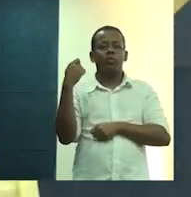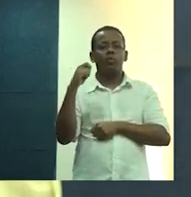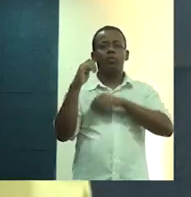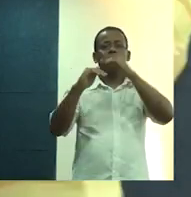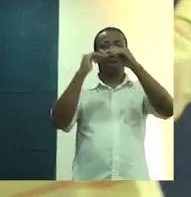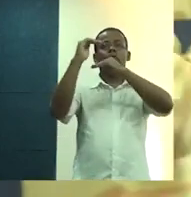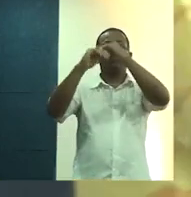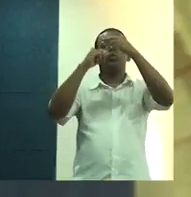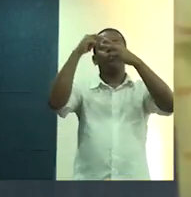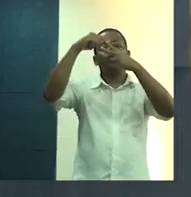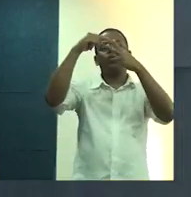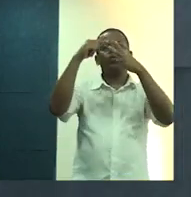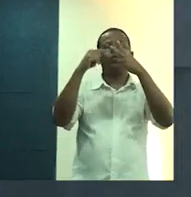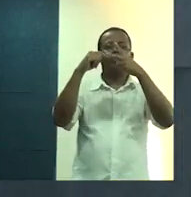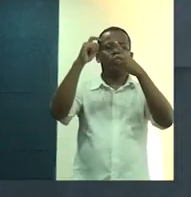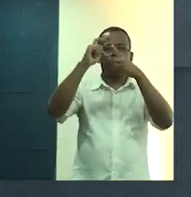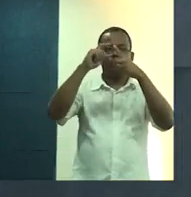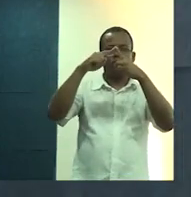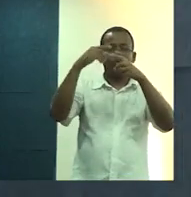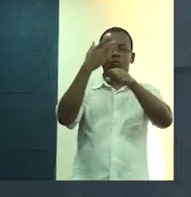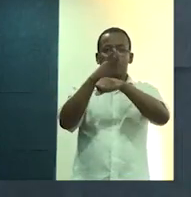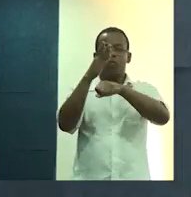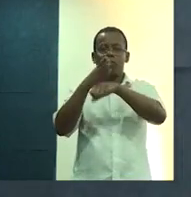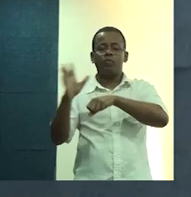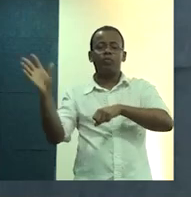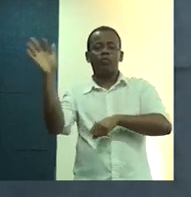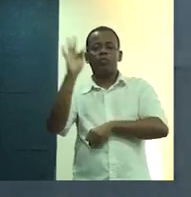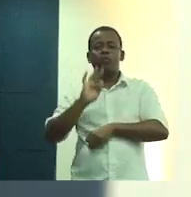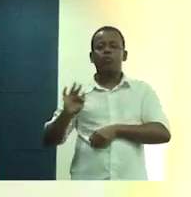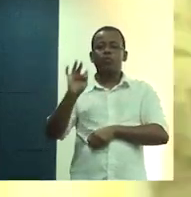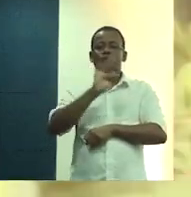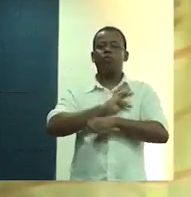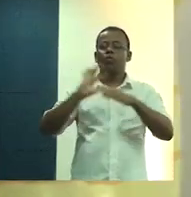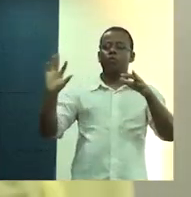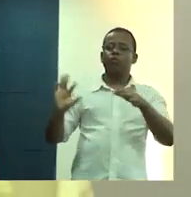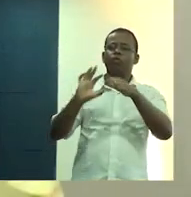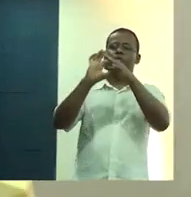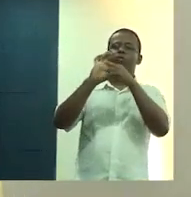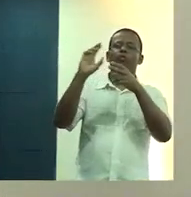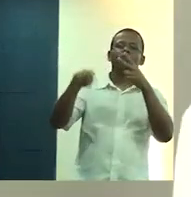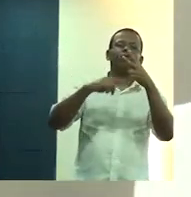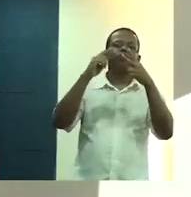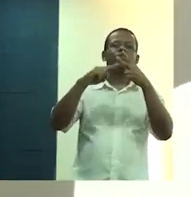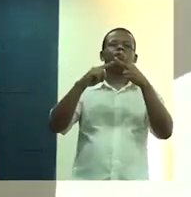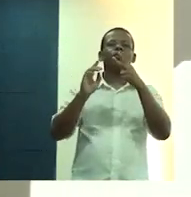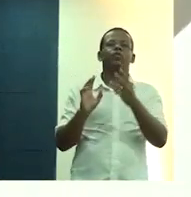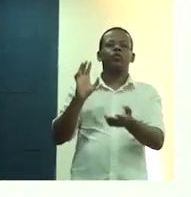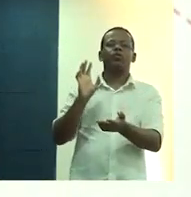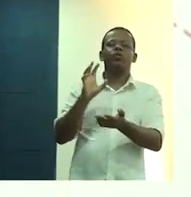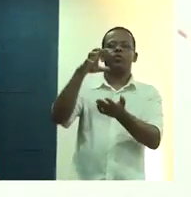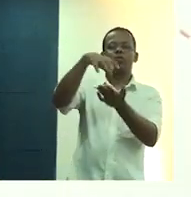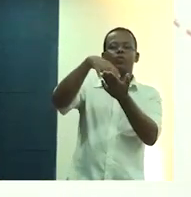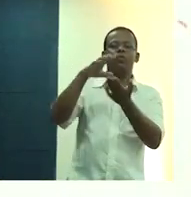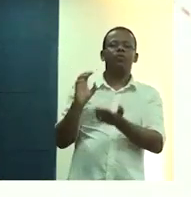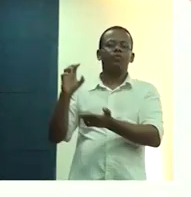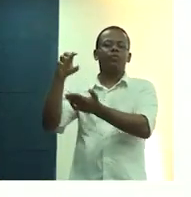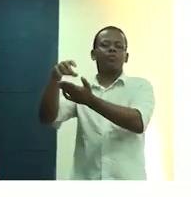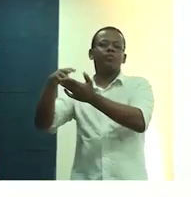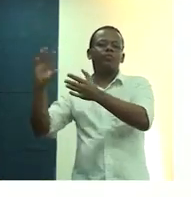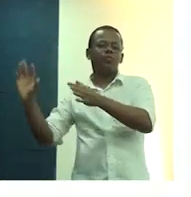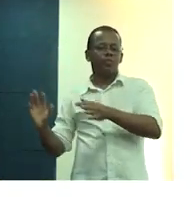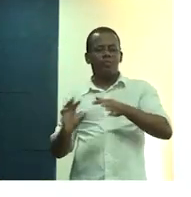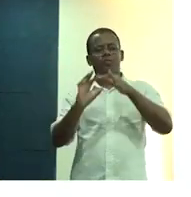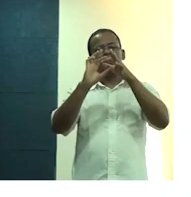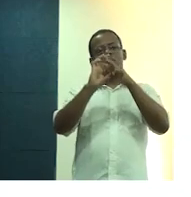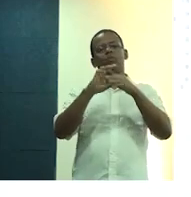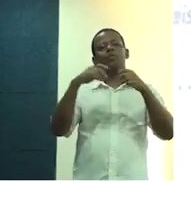para isso a gente desenvolve dois arranjos um arranjo de ações federais coordenadas e outro arranjo de ações locais coordenadas para isso a gente